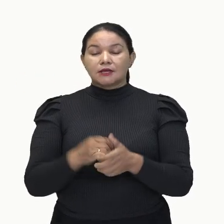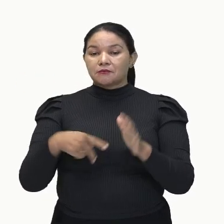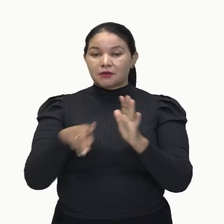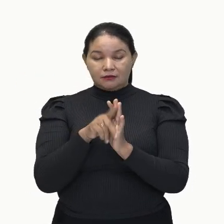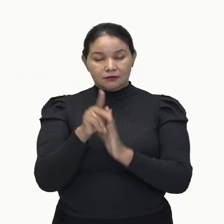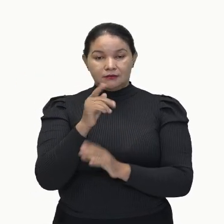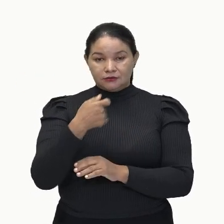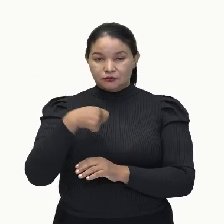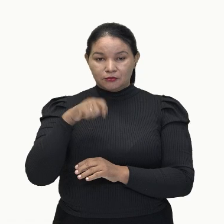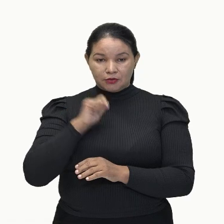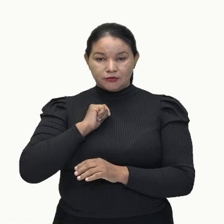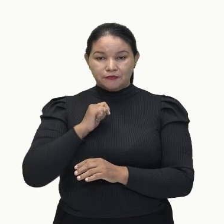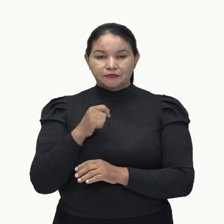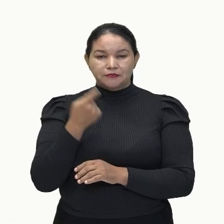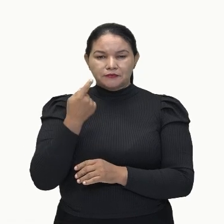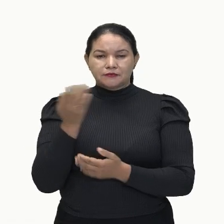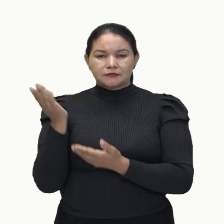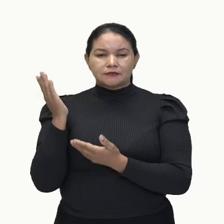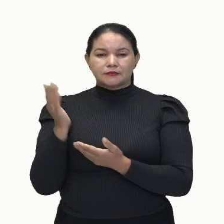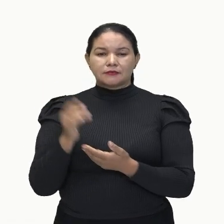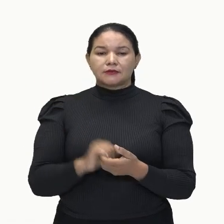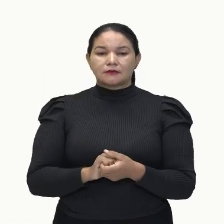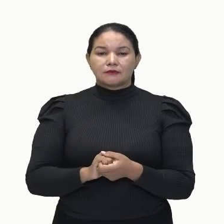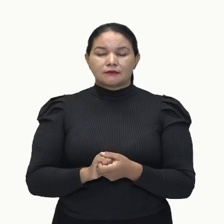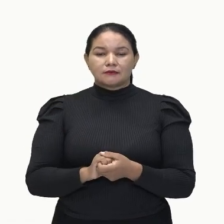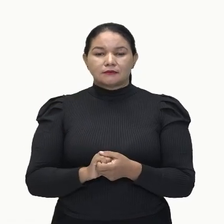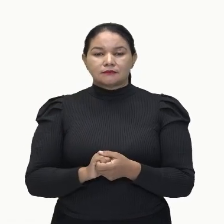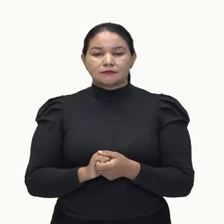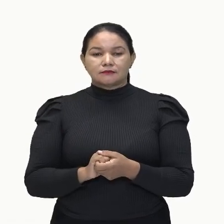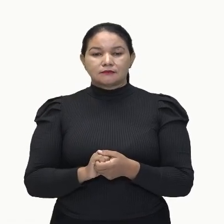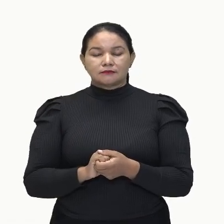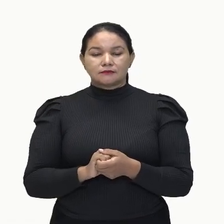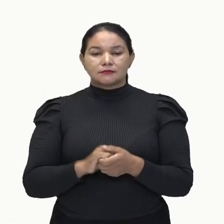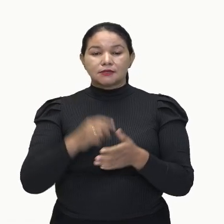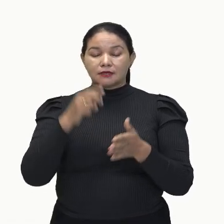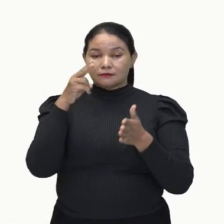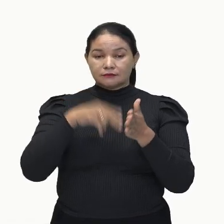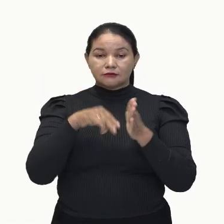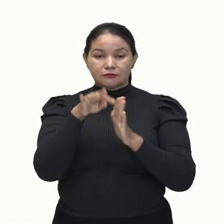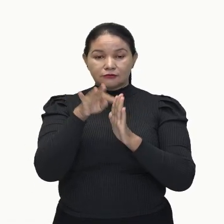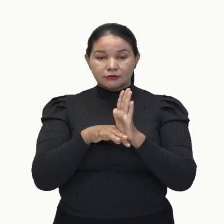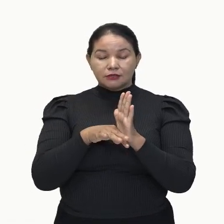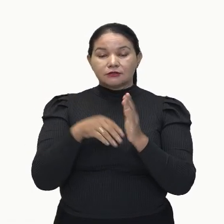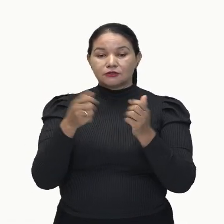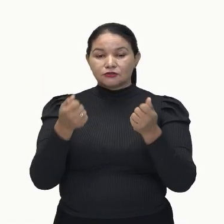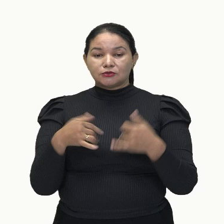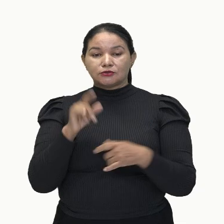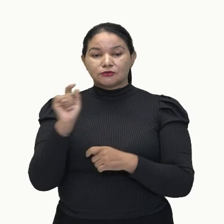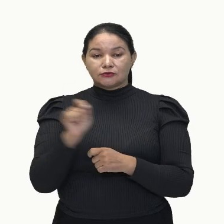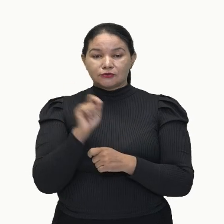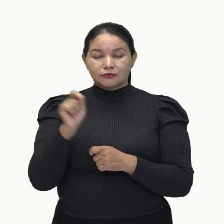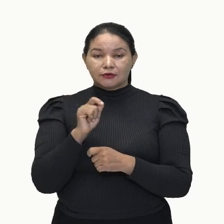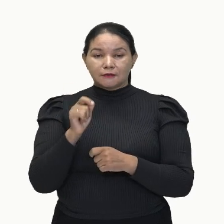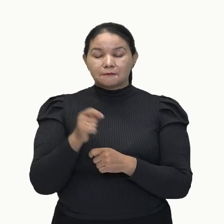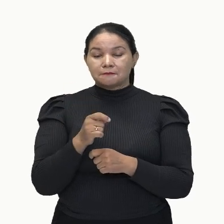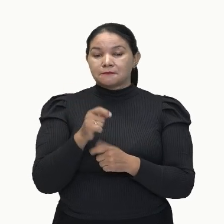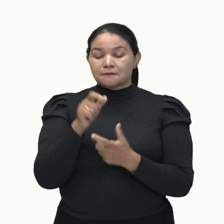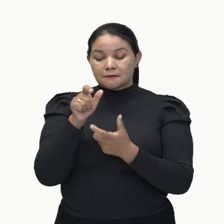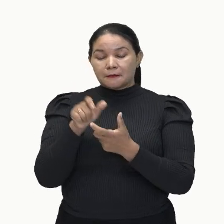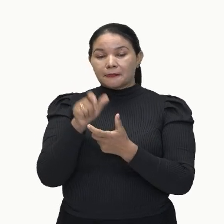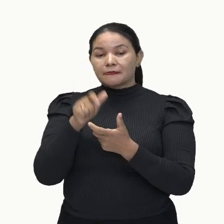quea ser sobreesdrújula de contar al menos quatro sílabas este tipo de